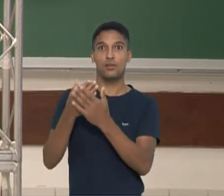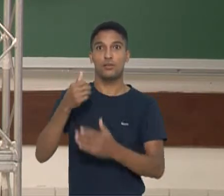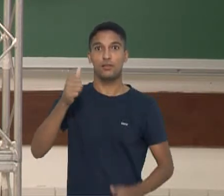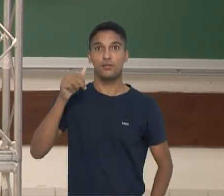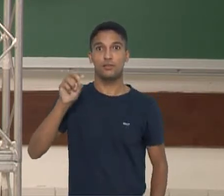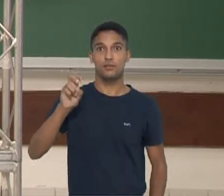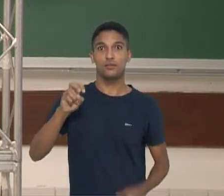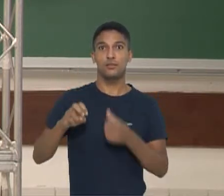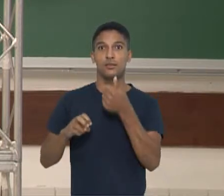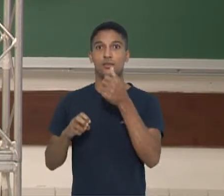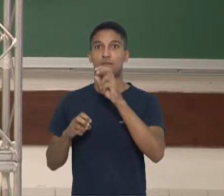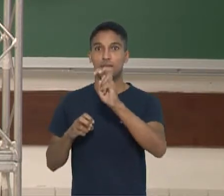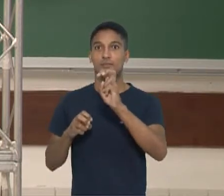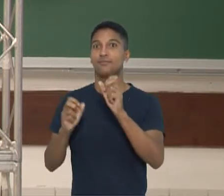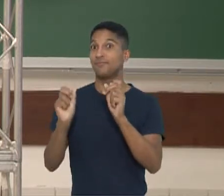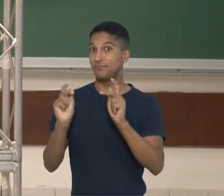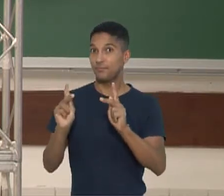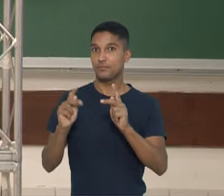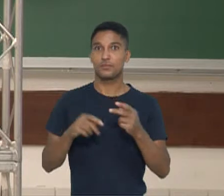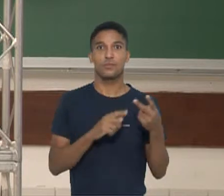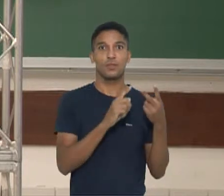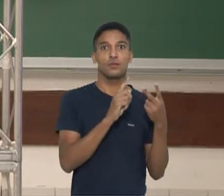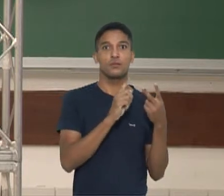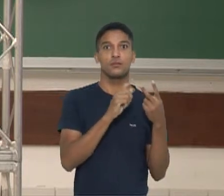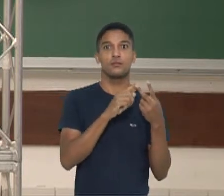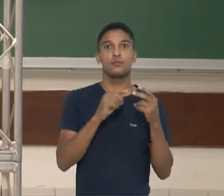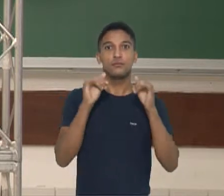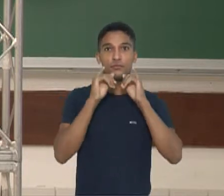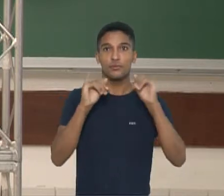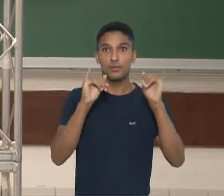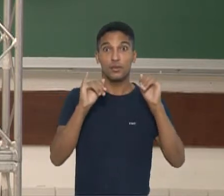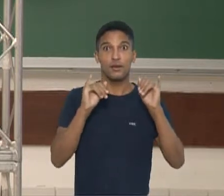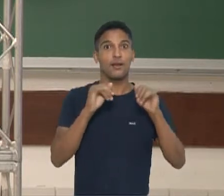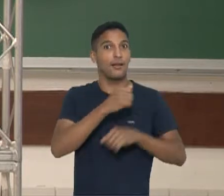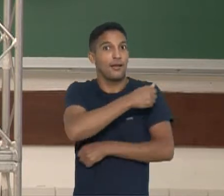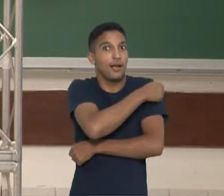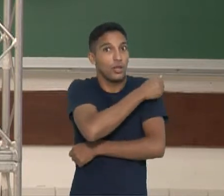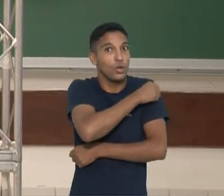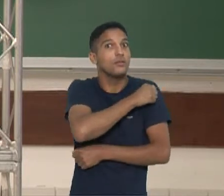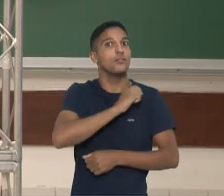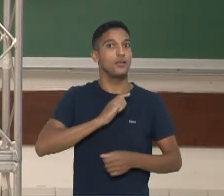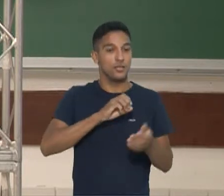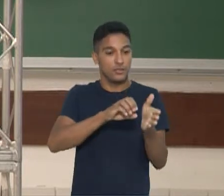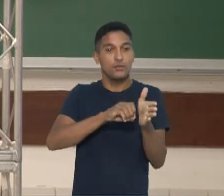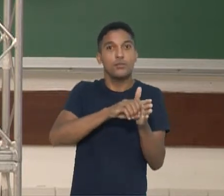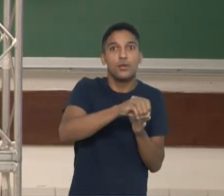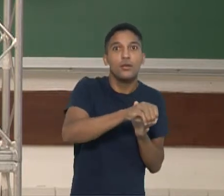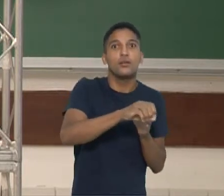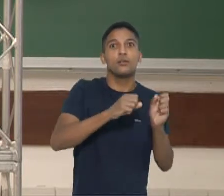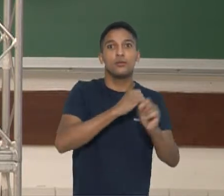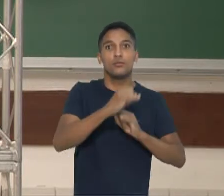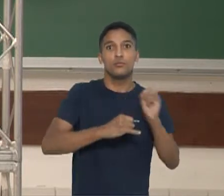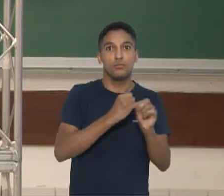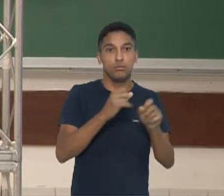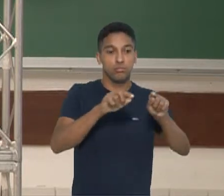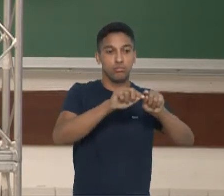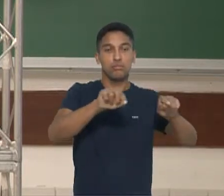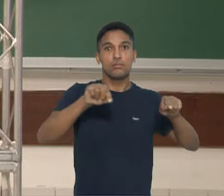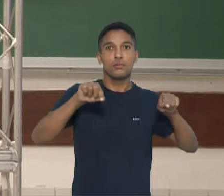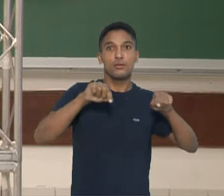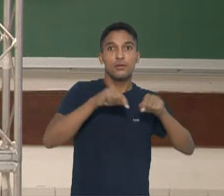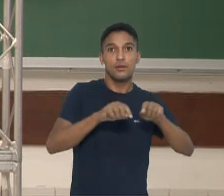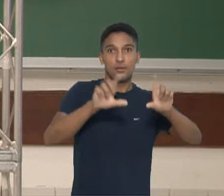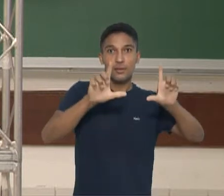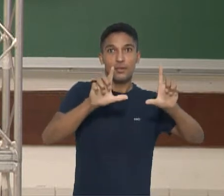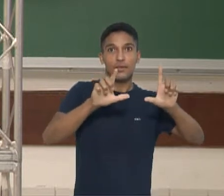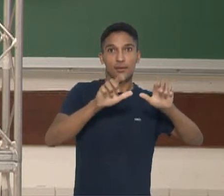A segunda é quem já tem, sim, o acesso ao Classroom. Vocês precisam responder a perguntinha para confirmar a sua